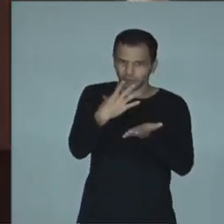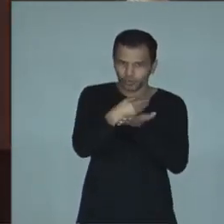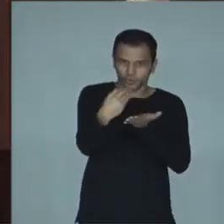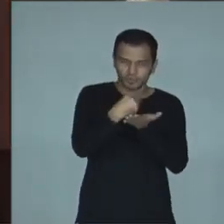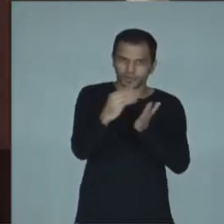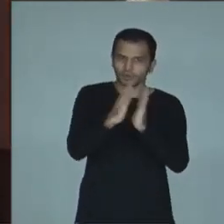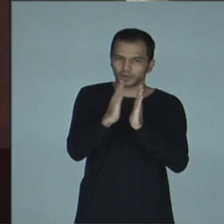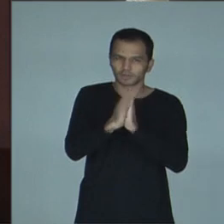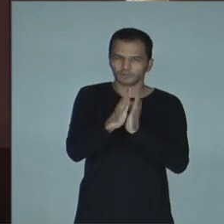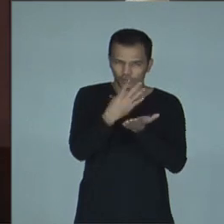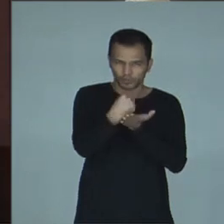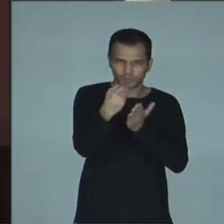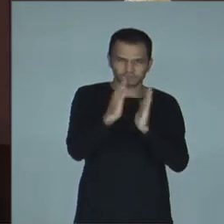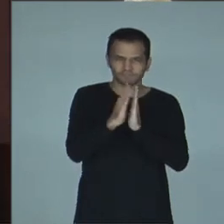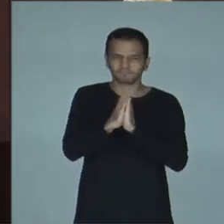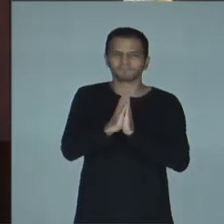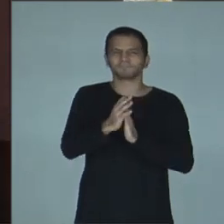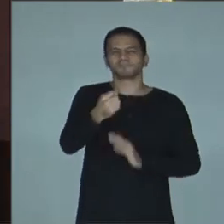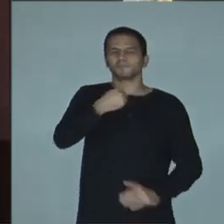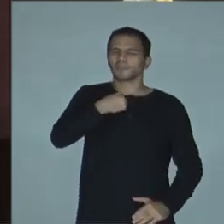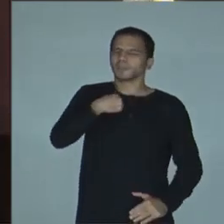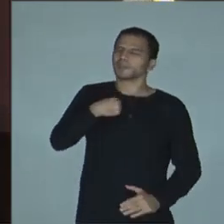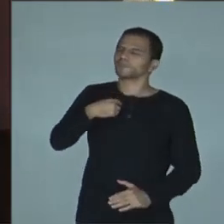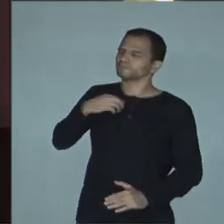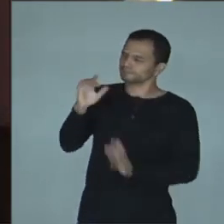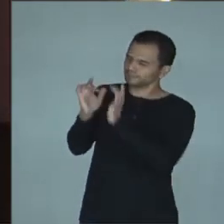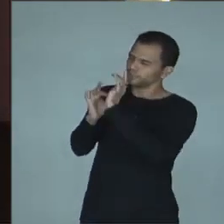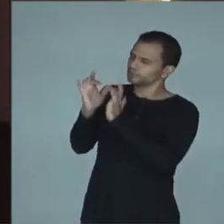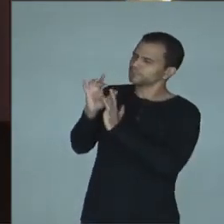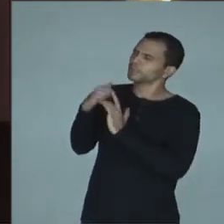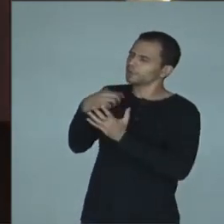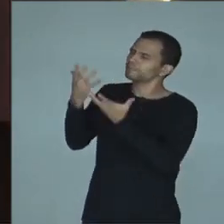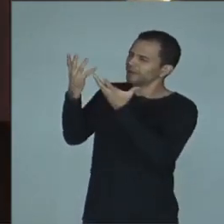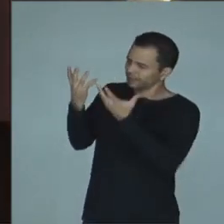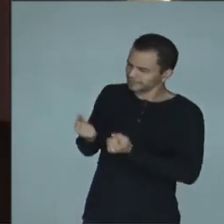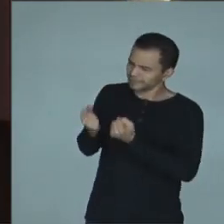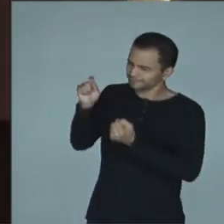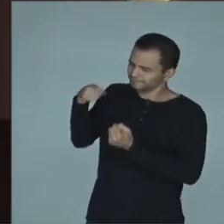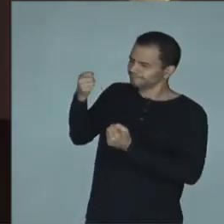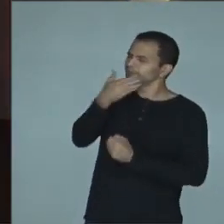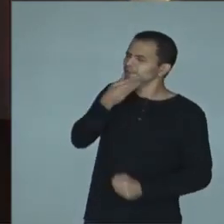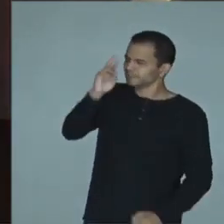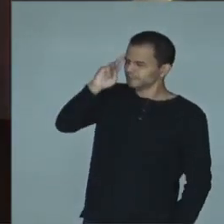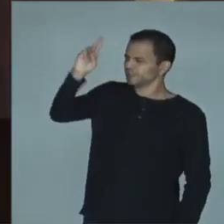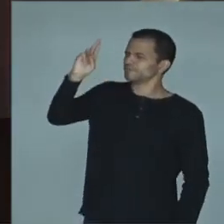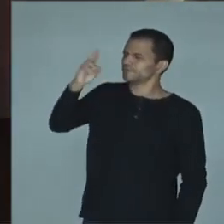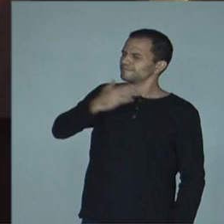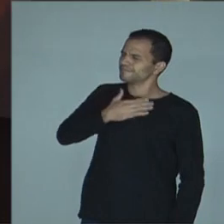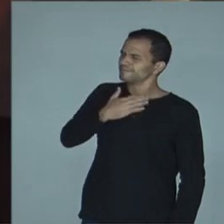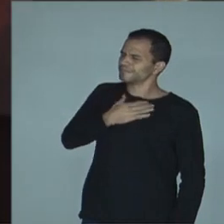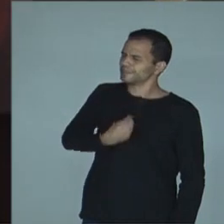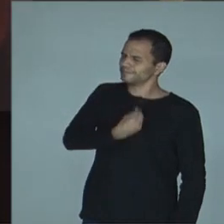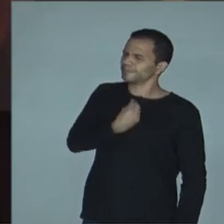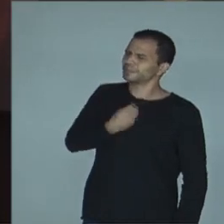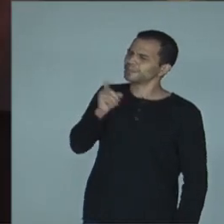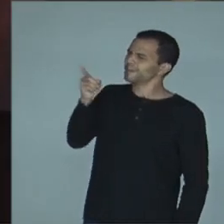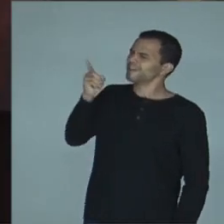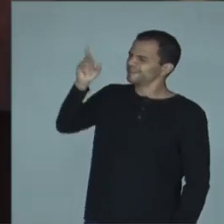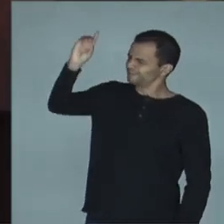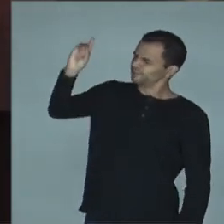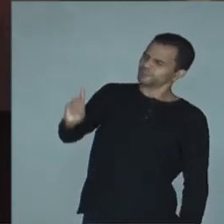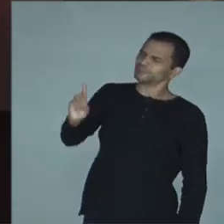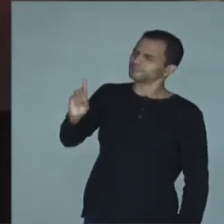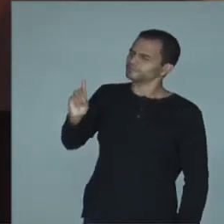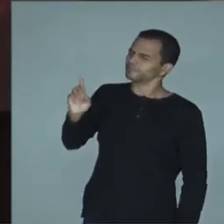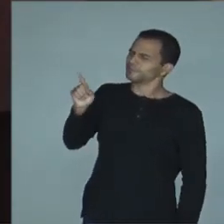eu recebo Jesus como senhor da minha vida como tira toda a minha